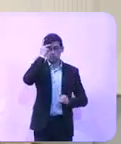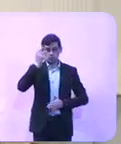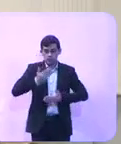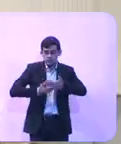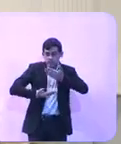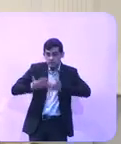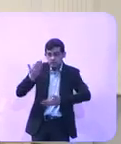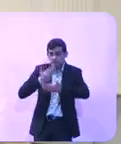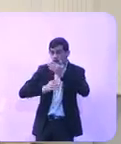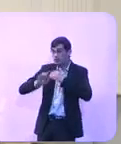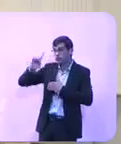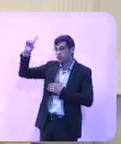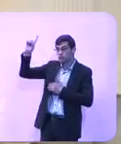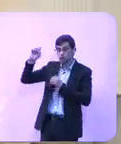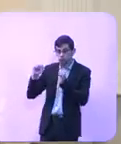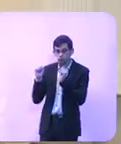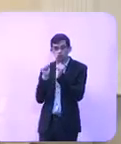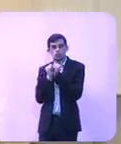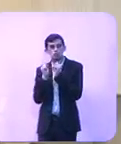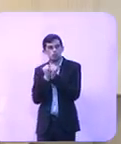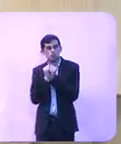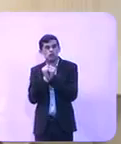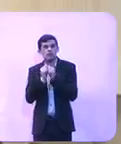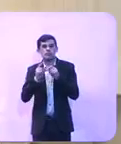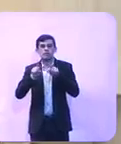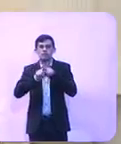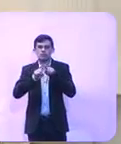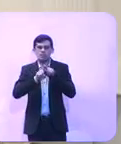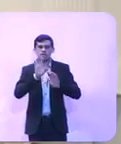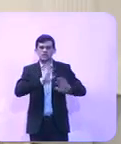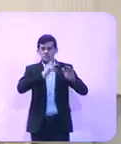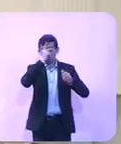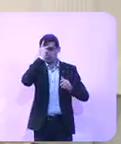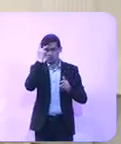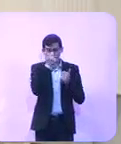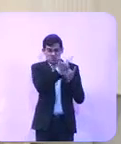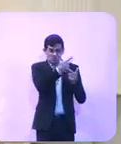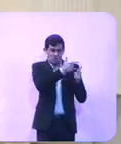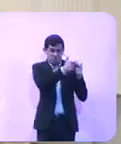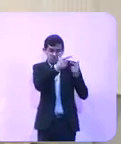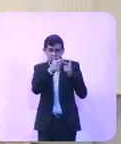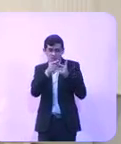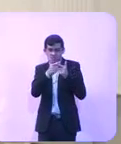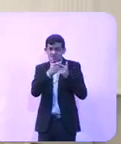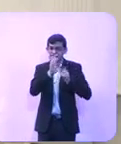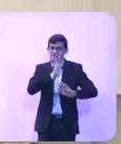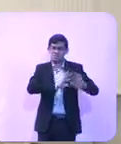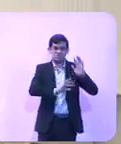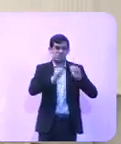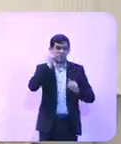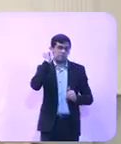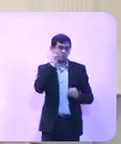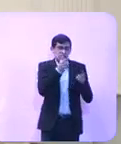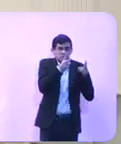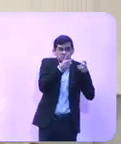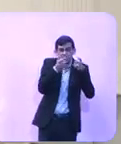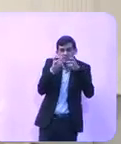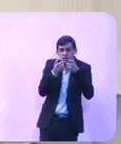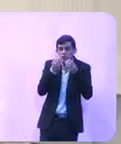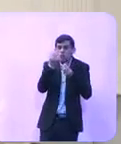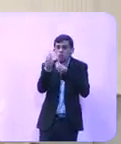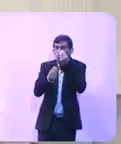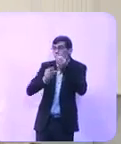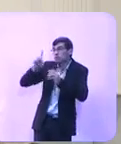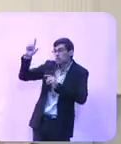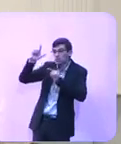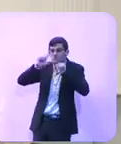junto conosco, aqueles que estão na mesma luta que nós e talvez não consigam perceber como é que Deus age,